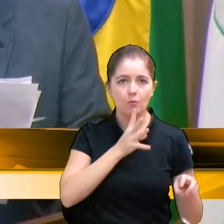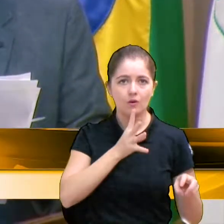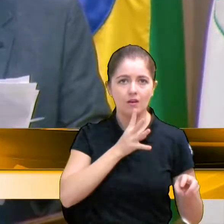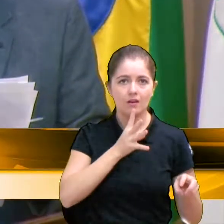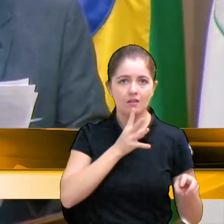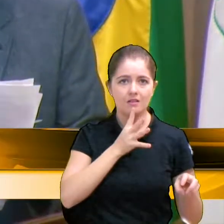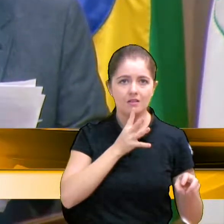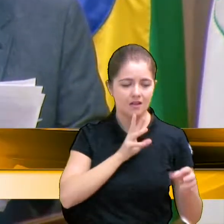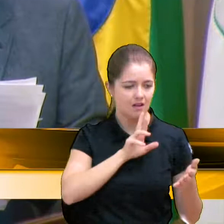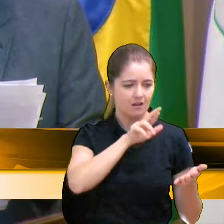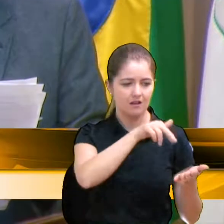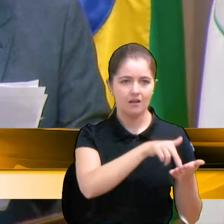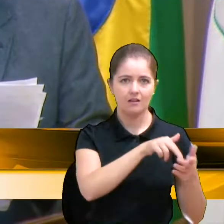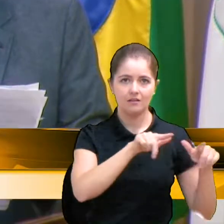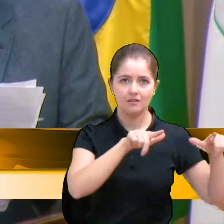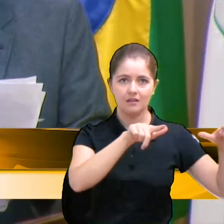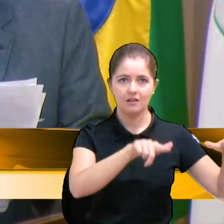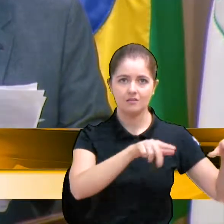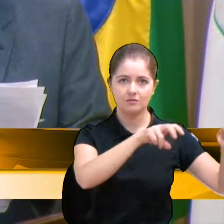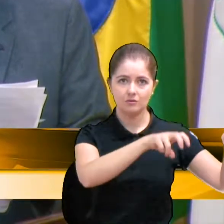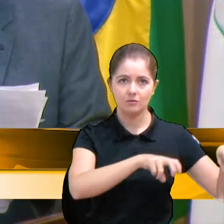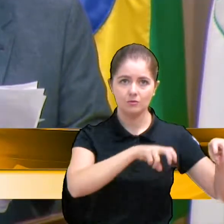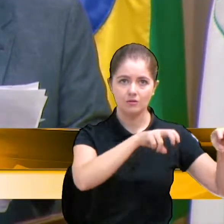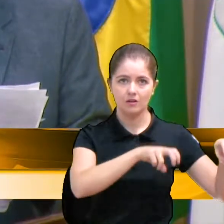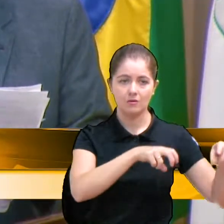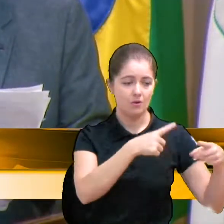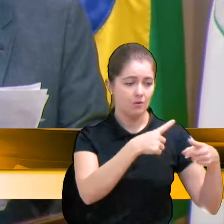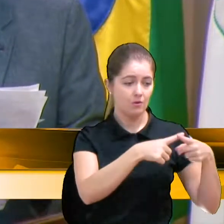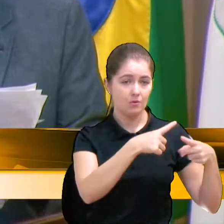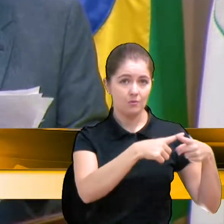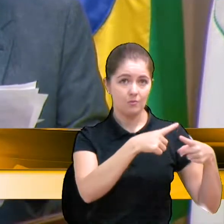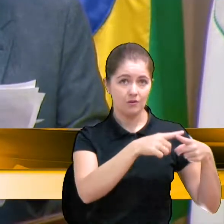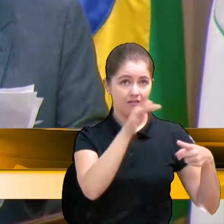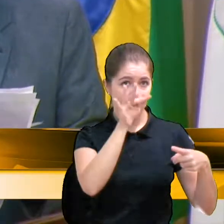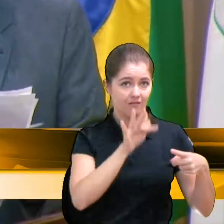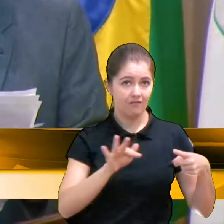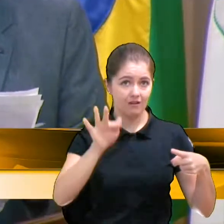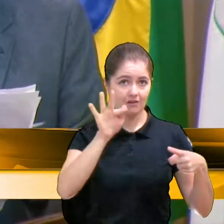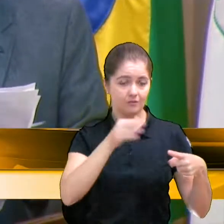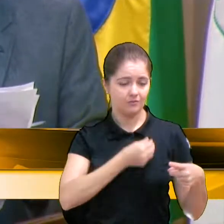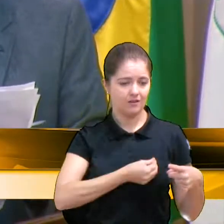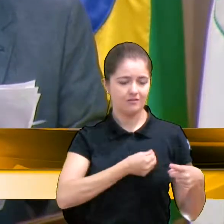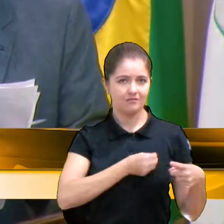rural, a faculdade de vida do meio agrícola.